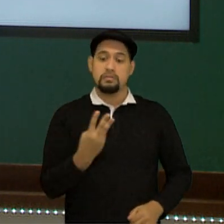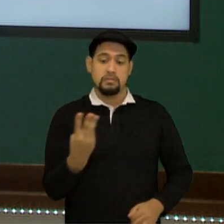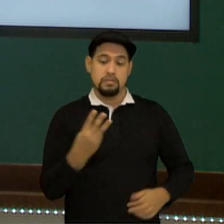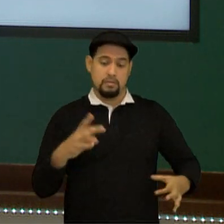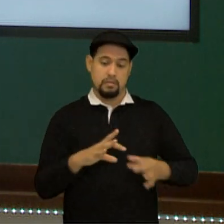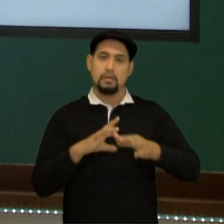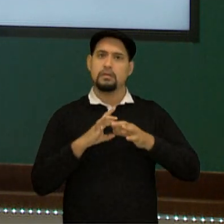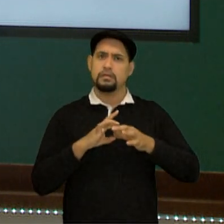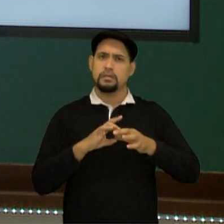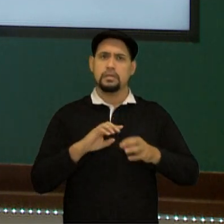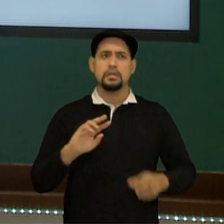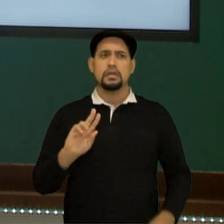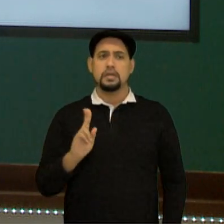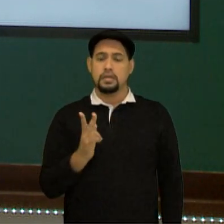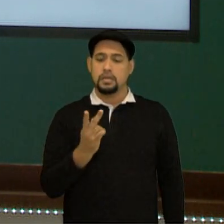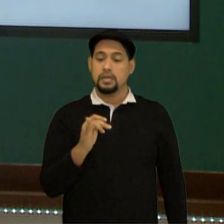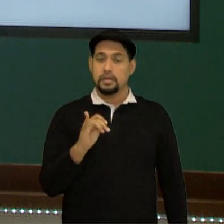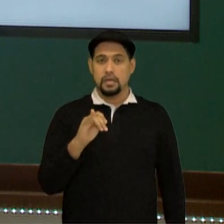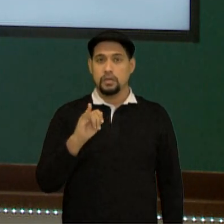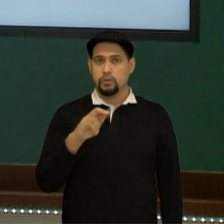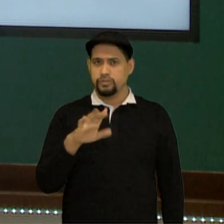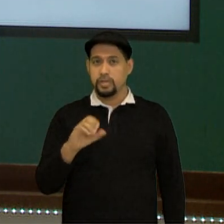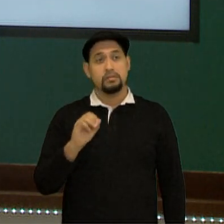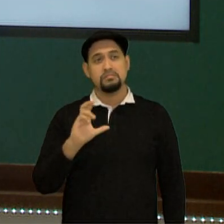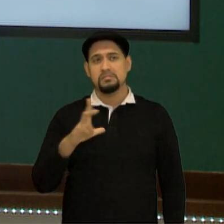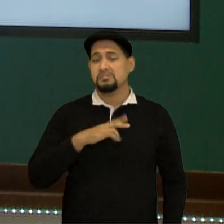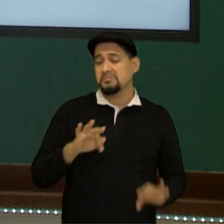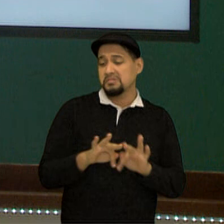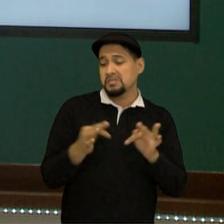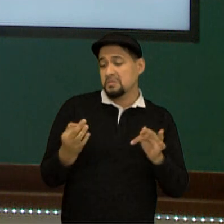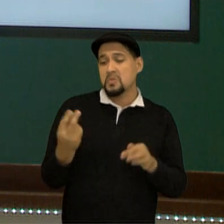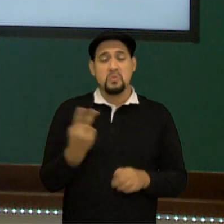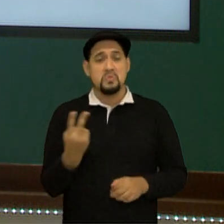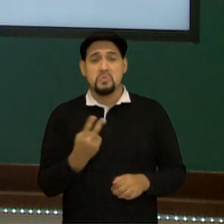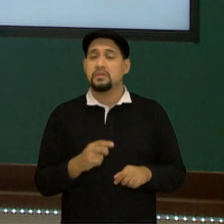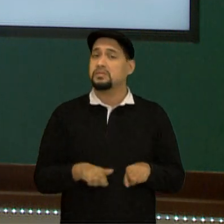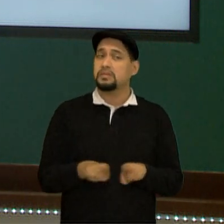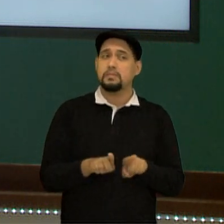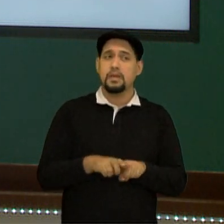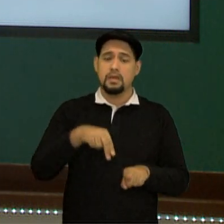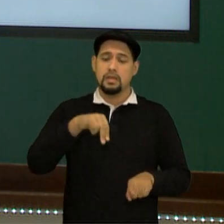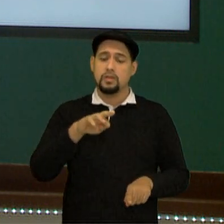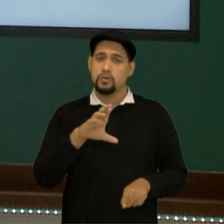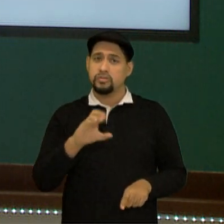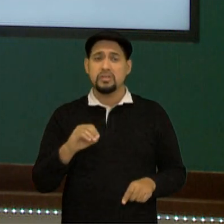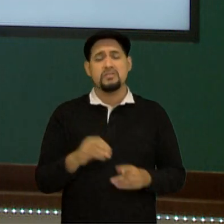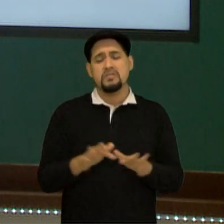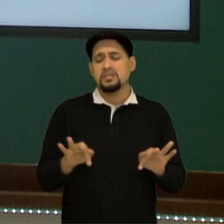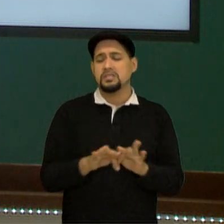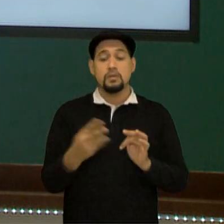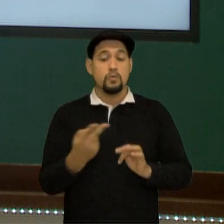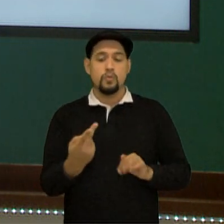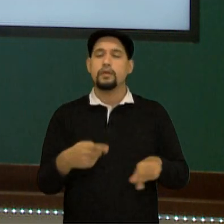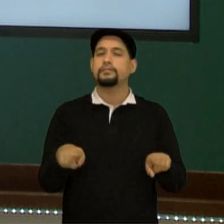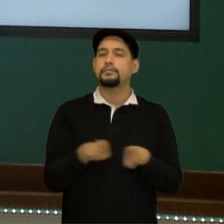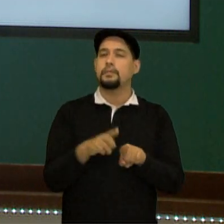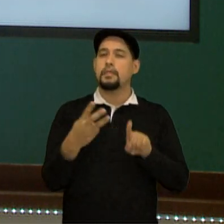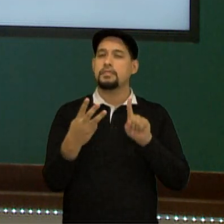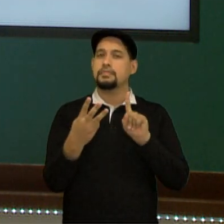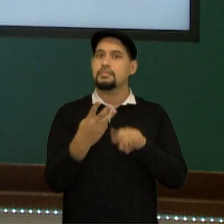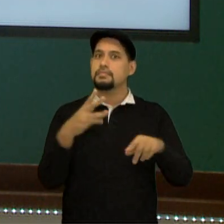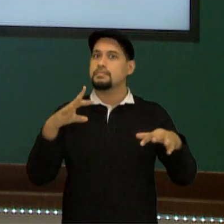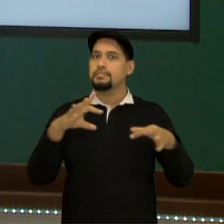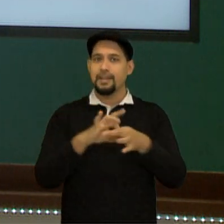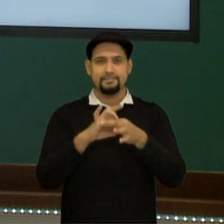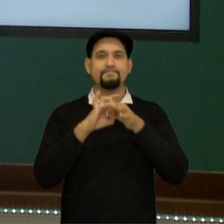O hidrogênio sempre simples. O oxigênio simples ou dupla. E o nitrogênio pode fazer simples, dupla e também